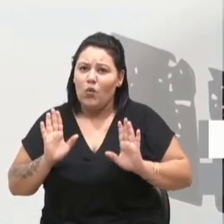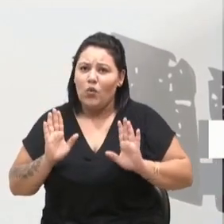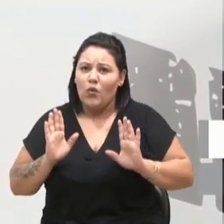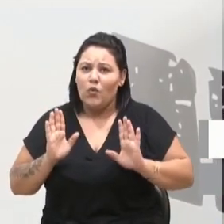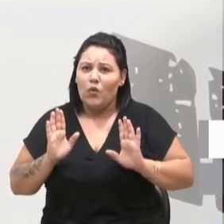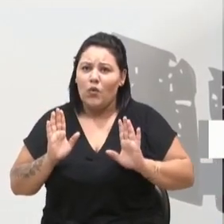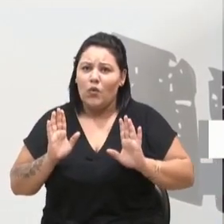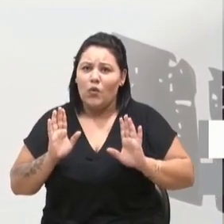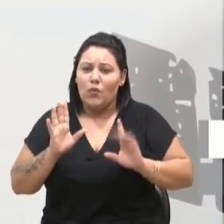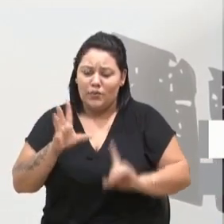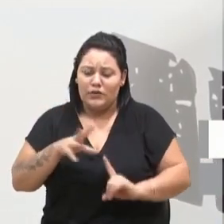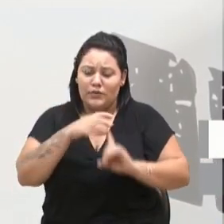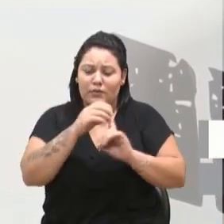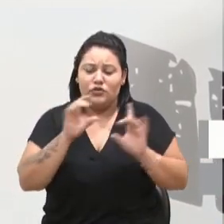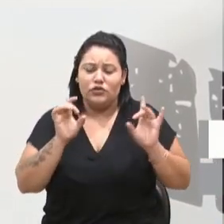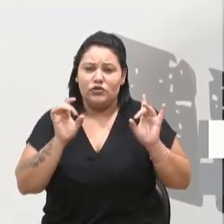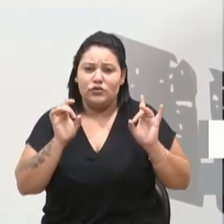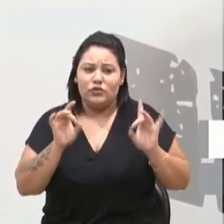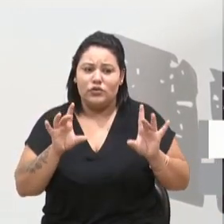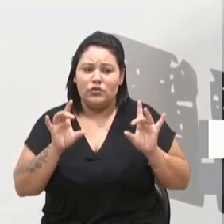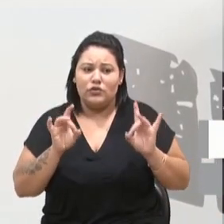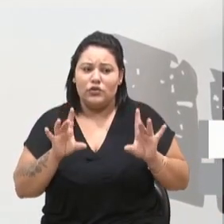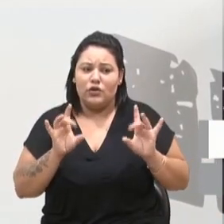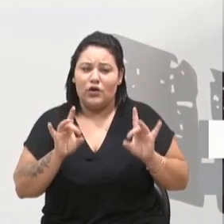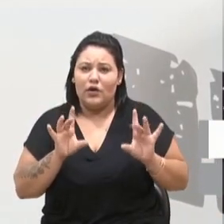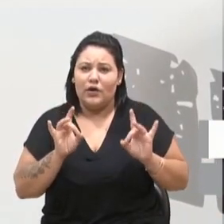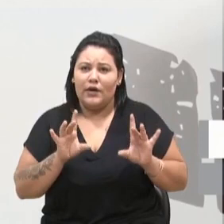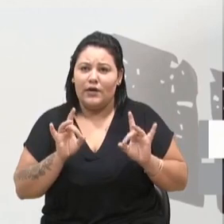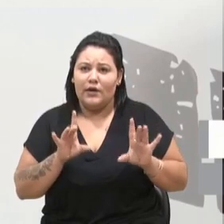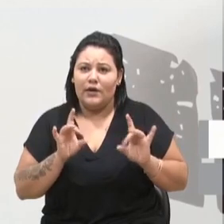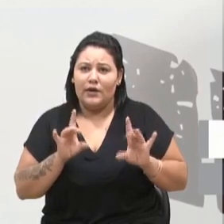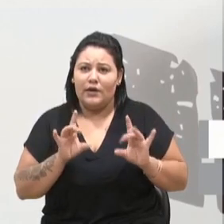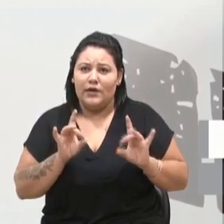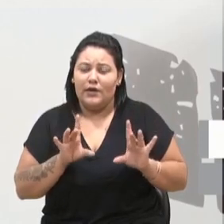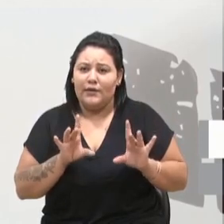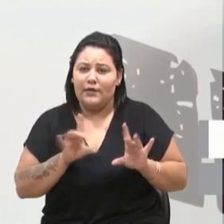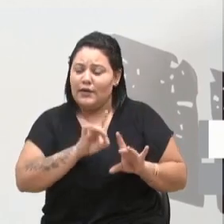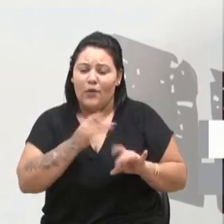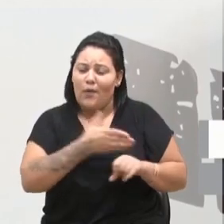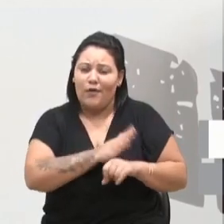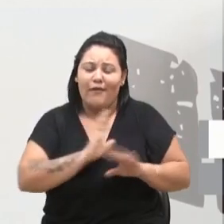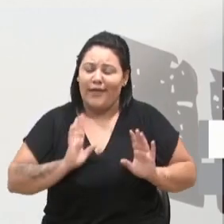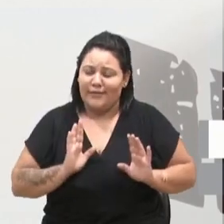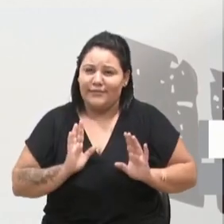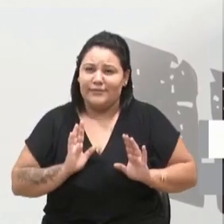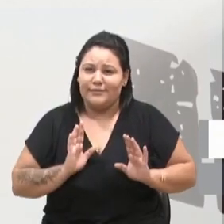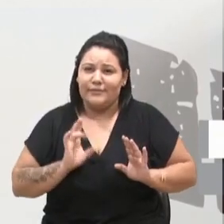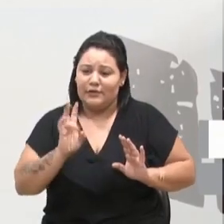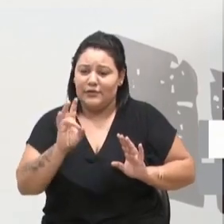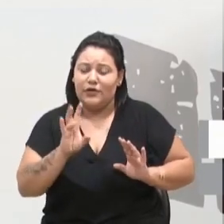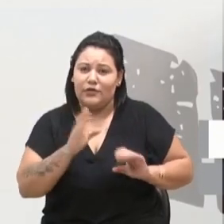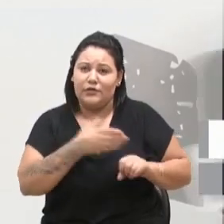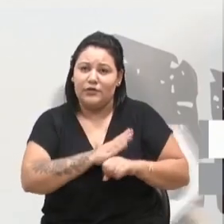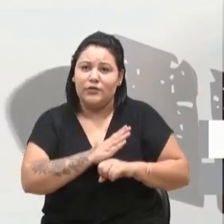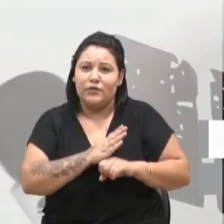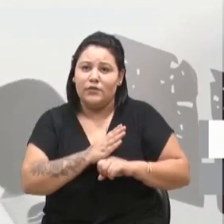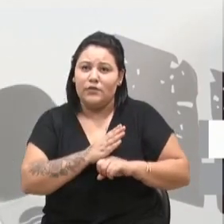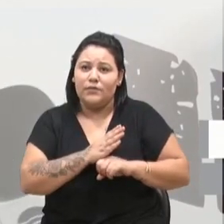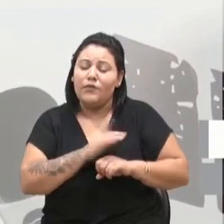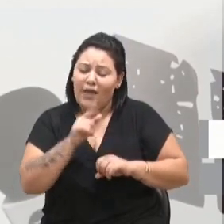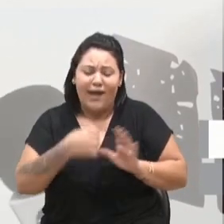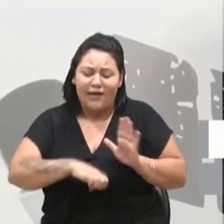ilícitas, né, onde que o nosso Código Penal coloca como crime mesmo, né.